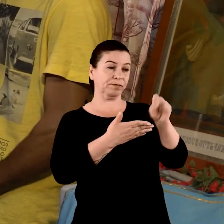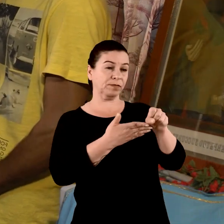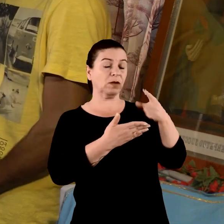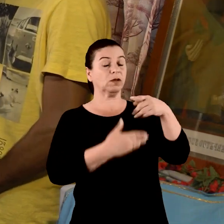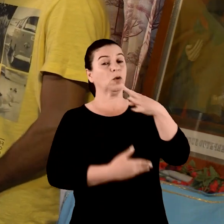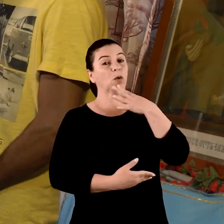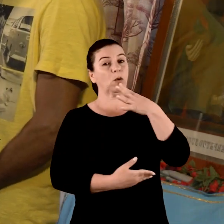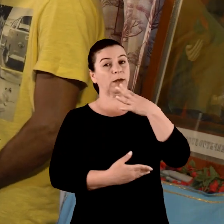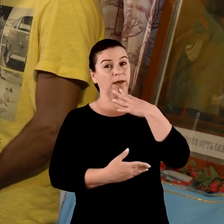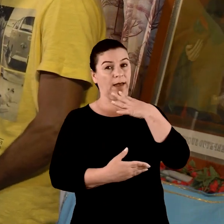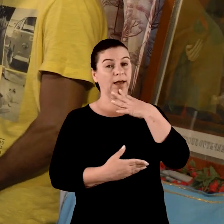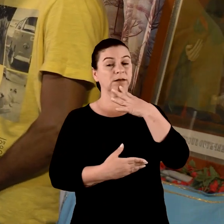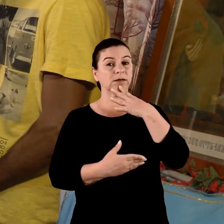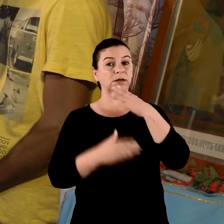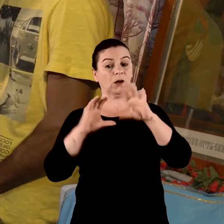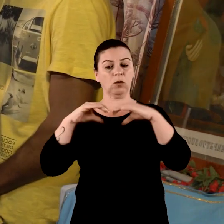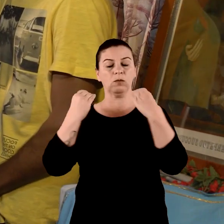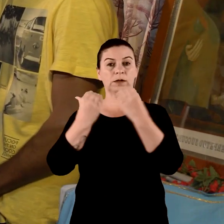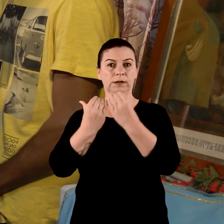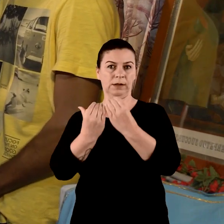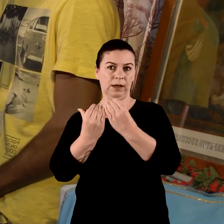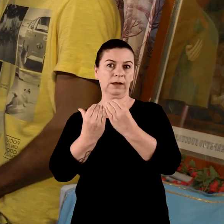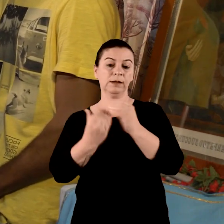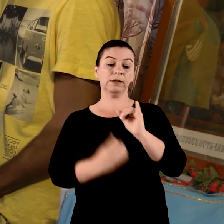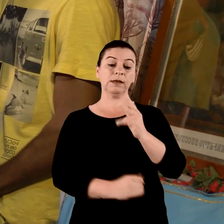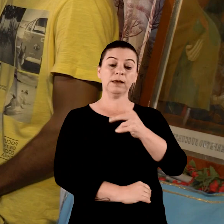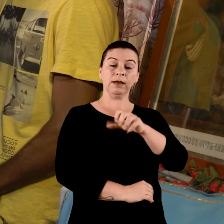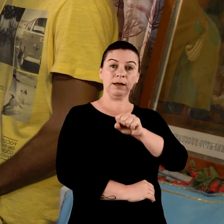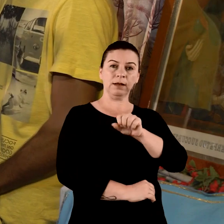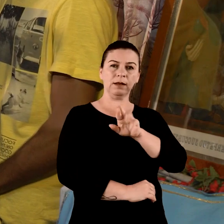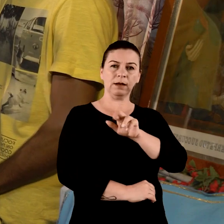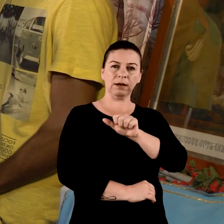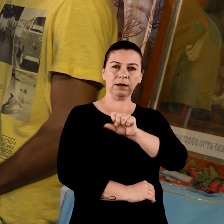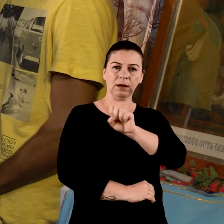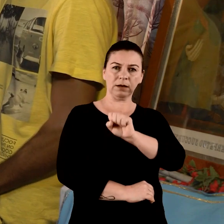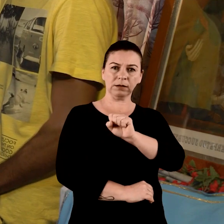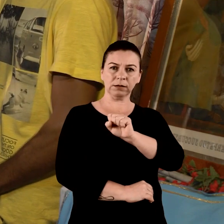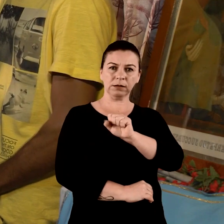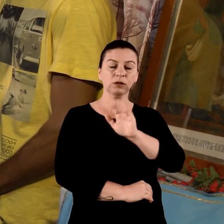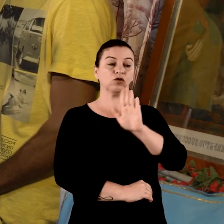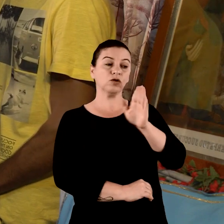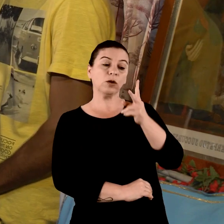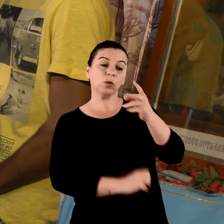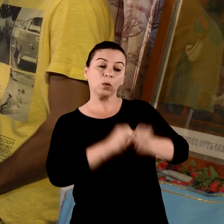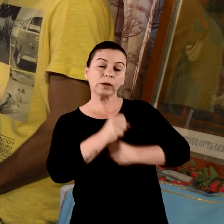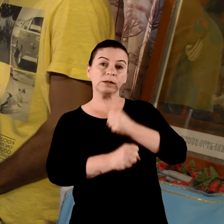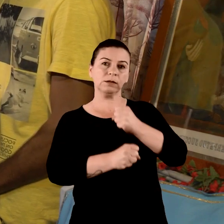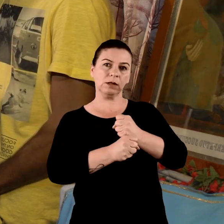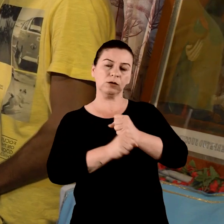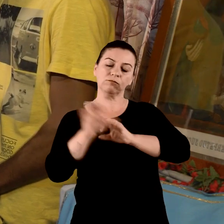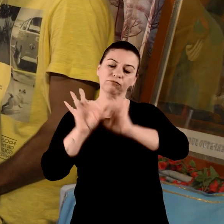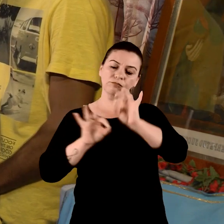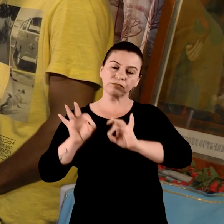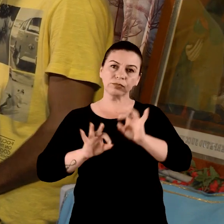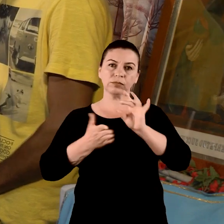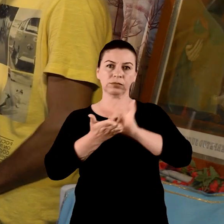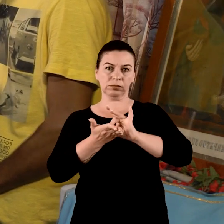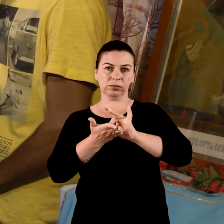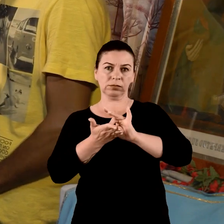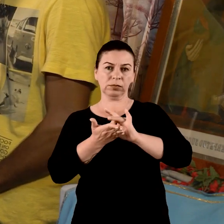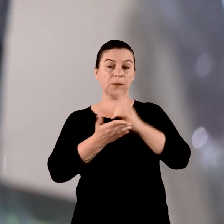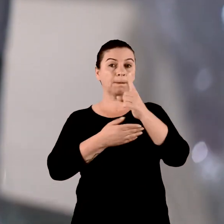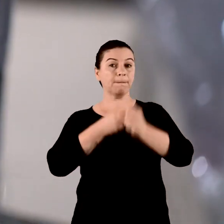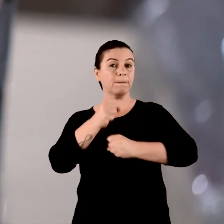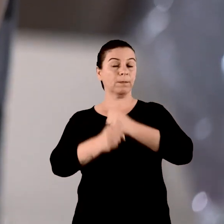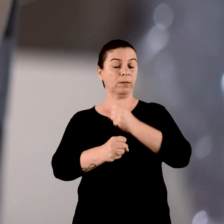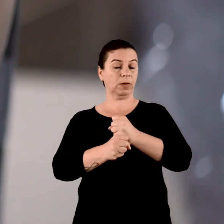Aham. Ó, você conhece a comunidade de Ilha Rasa? Sim. Ilha Rasa, eu já fiz 2 anos de restauração lá. No primeiro ano,